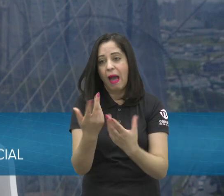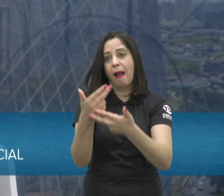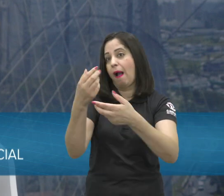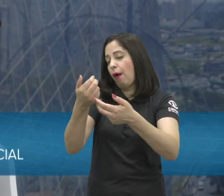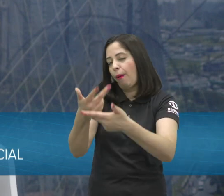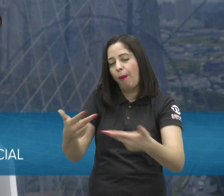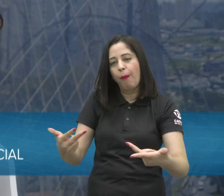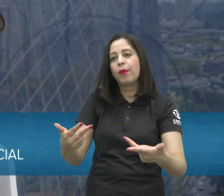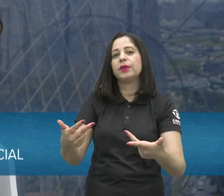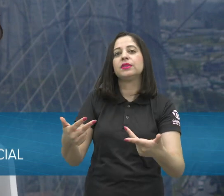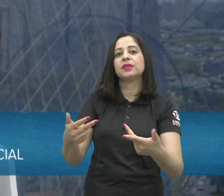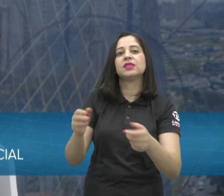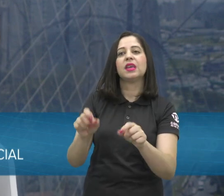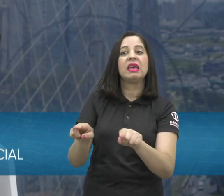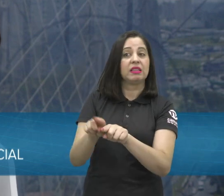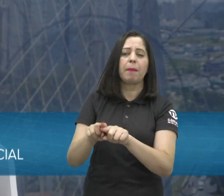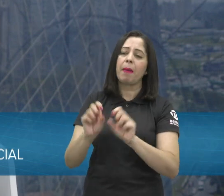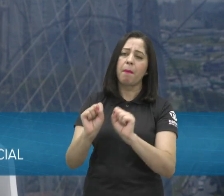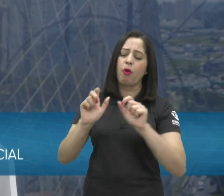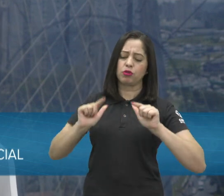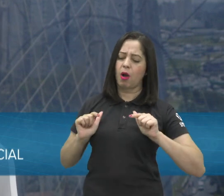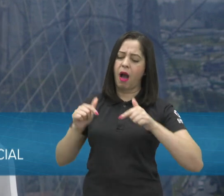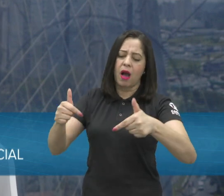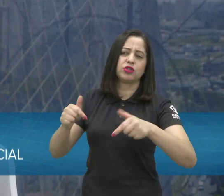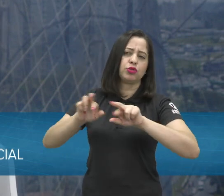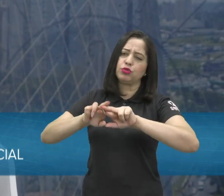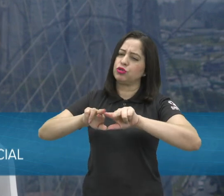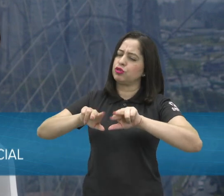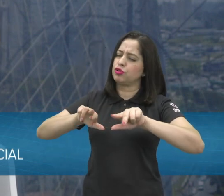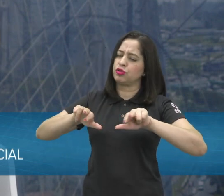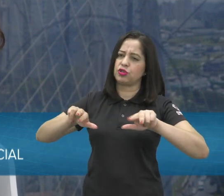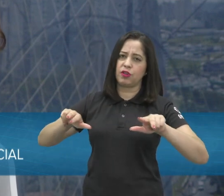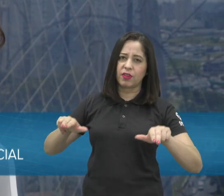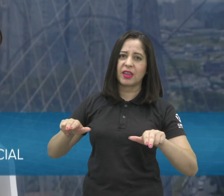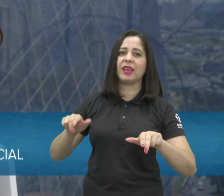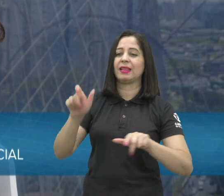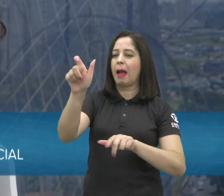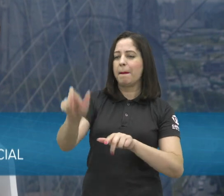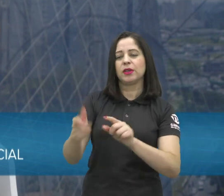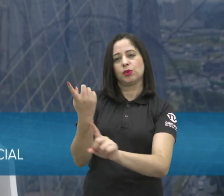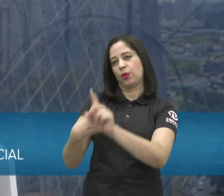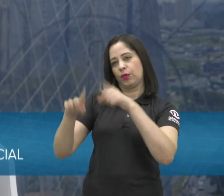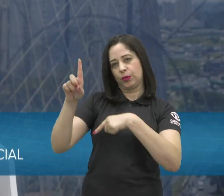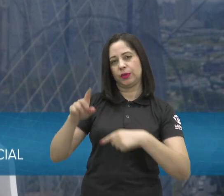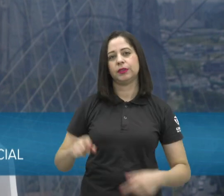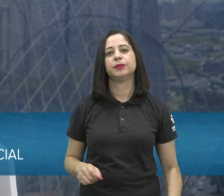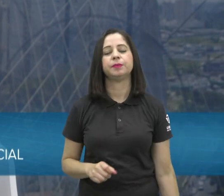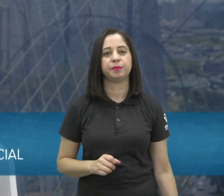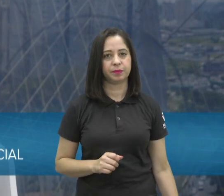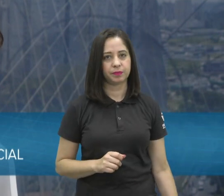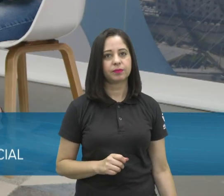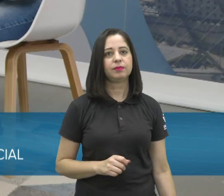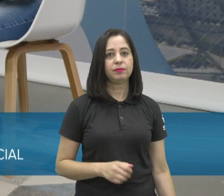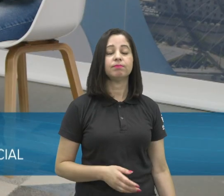momento, mas também pode vir de outras ações que vão levar essa pessoa a ter um êxito, uma ascensão também. E aí,